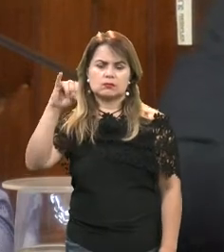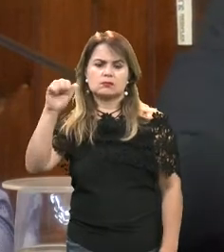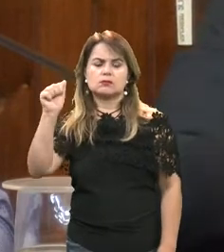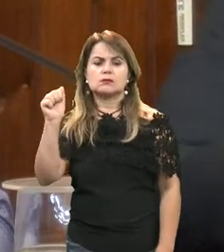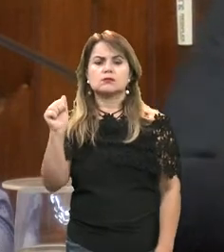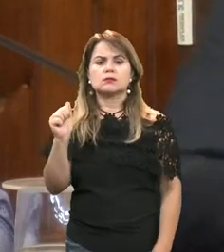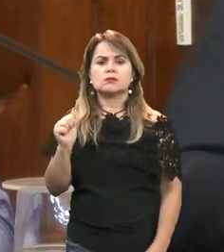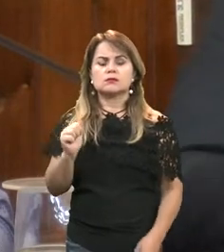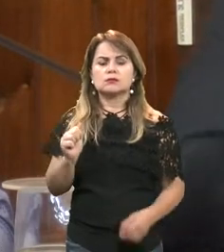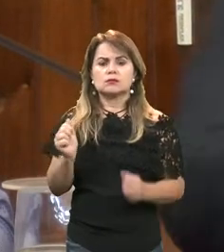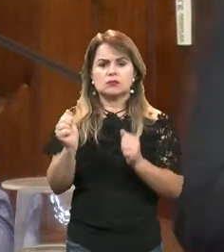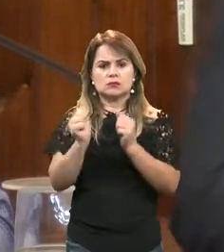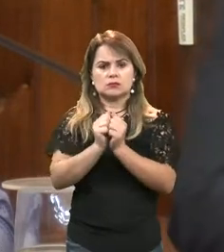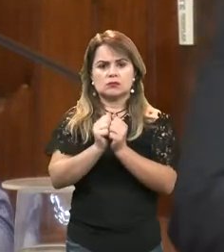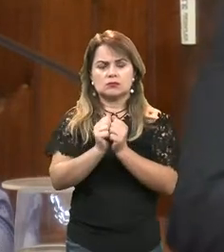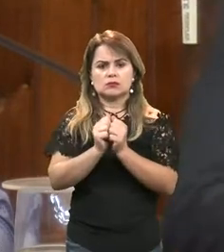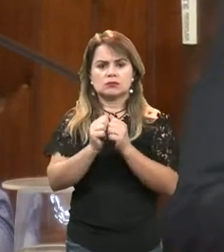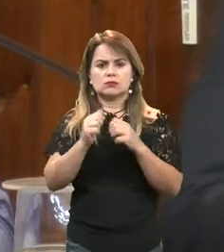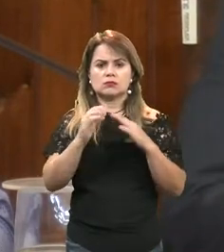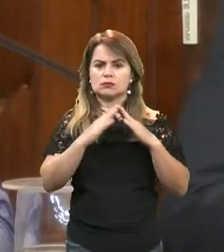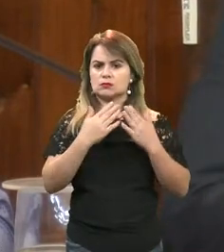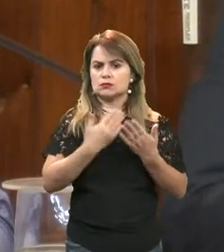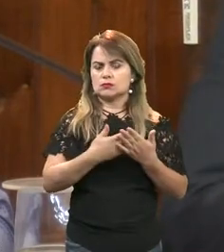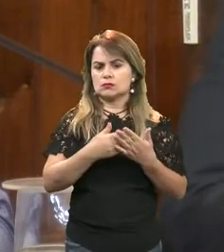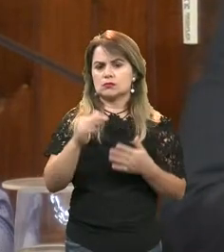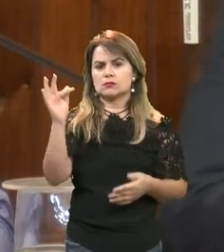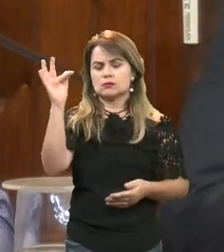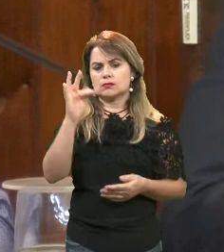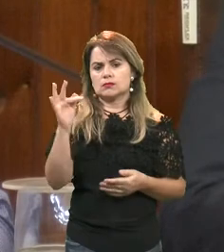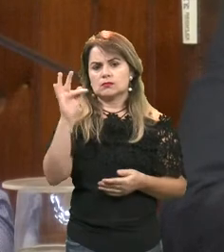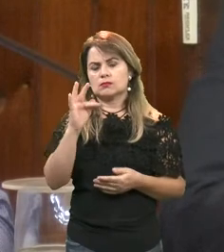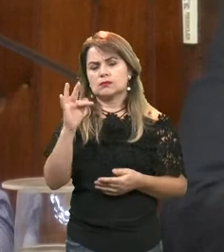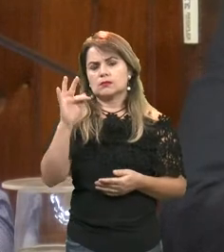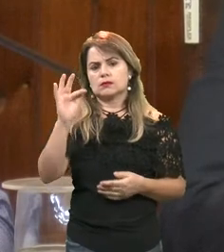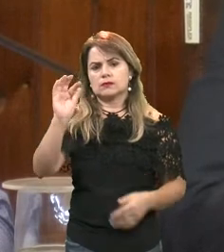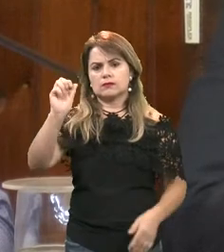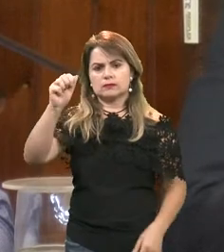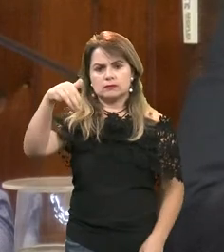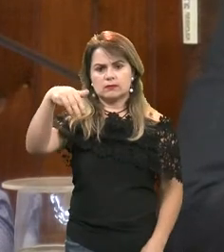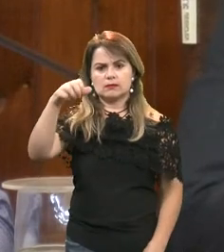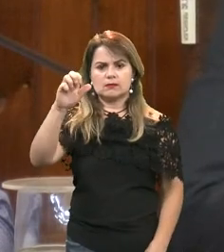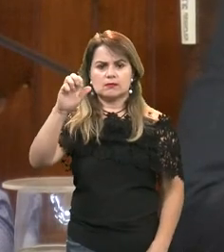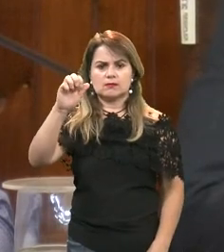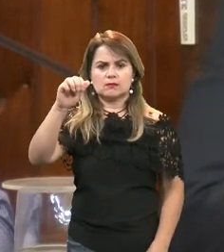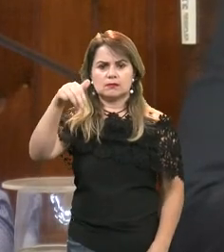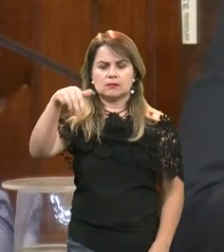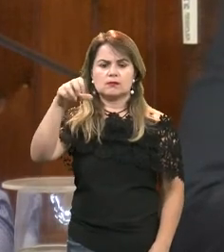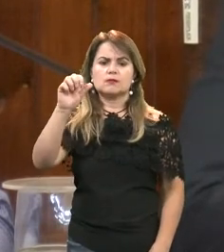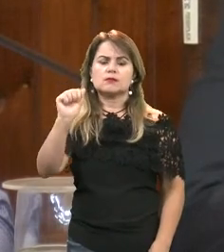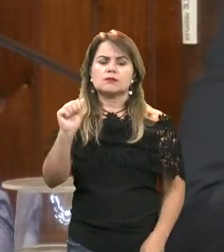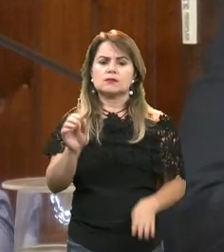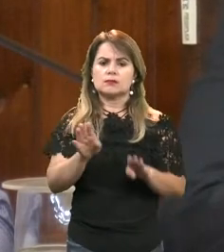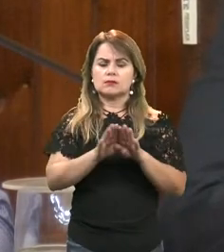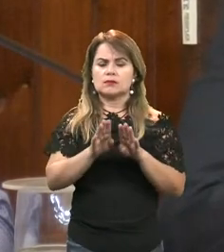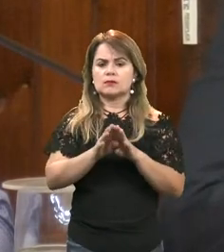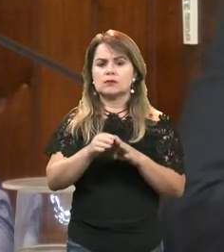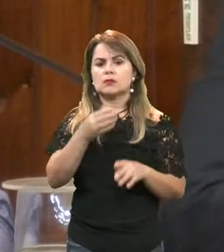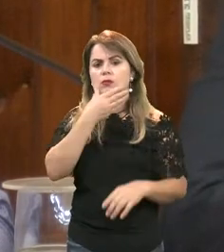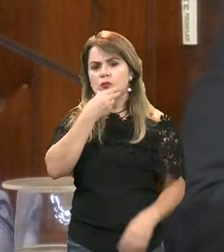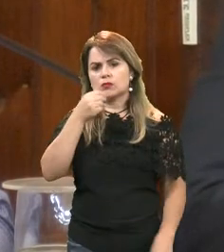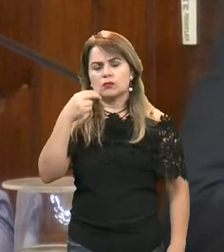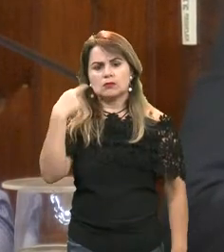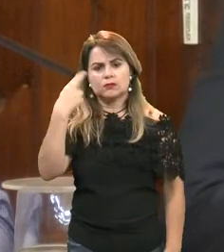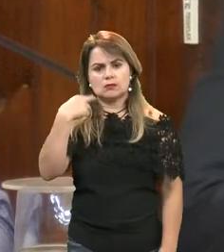Comunidade da FAMEMA, Luiz André Lisque Noro de Freitas, advogado e presidente da Comissão